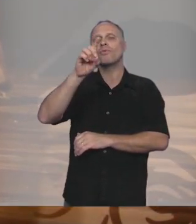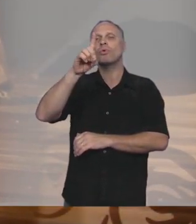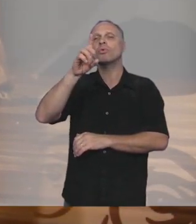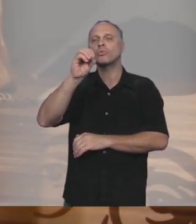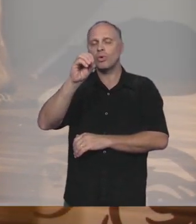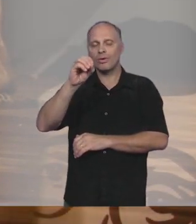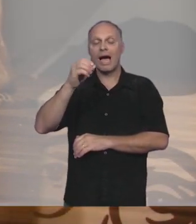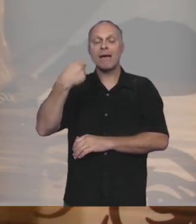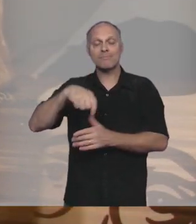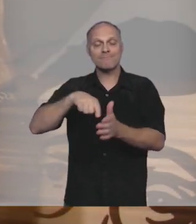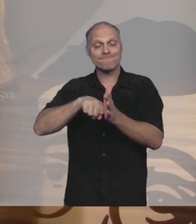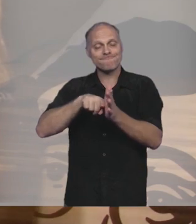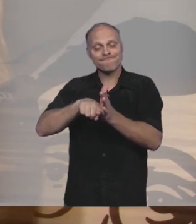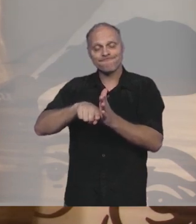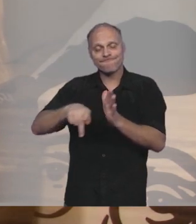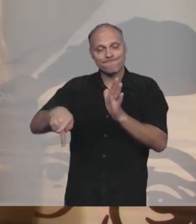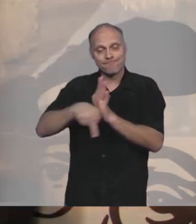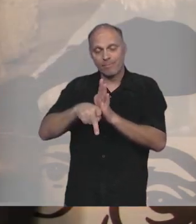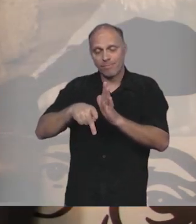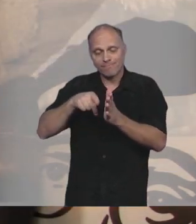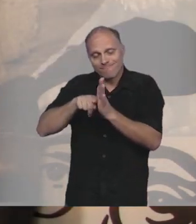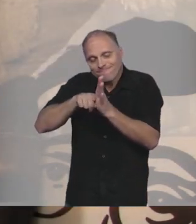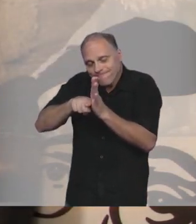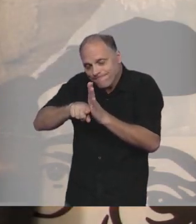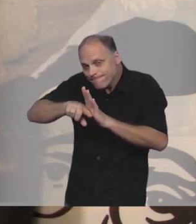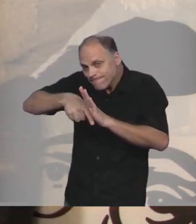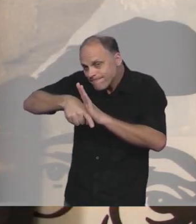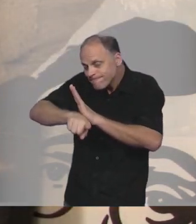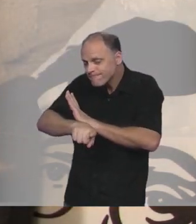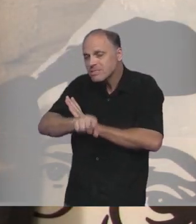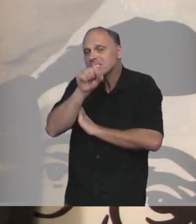essa pessoa? Tu vai construir essa pessoa, tu vai anotar, construir